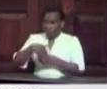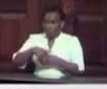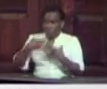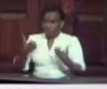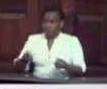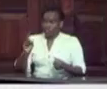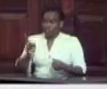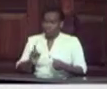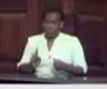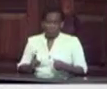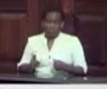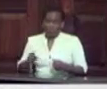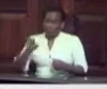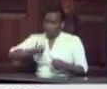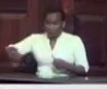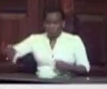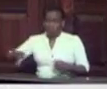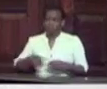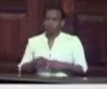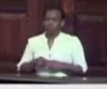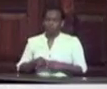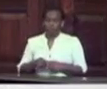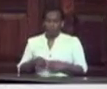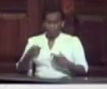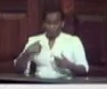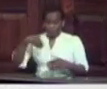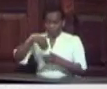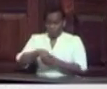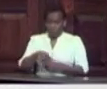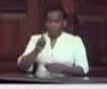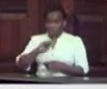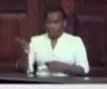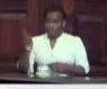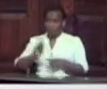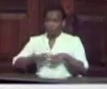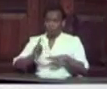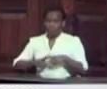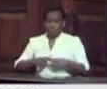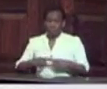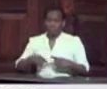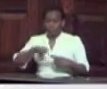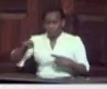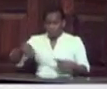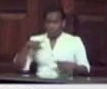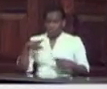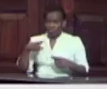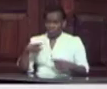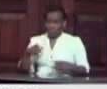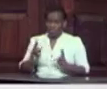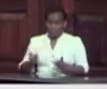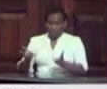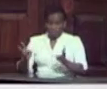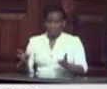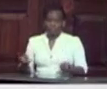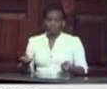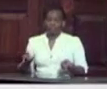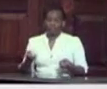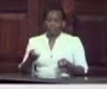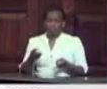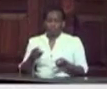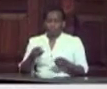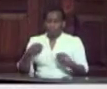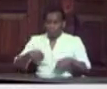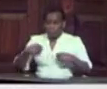não ser o voto não. E o voto não, porque estamos ainda, né, no que pese